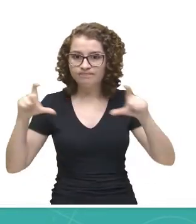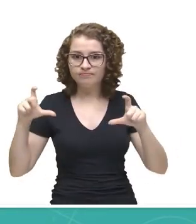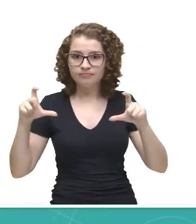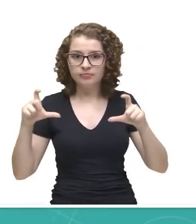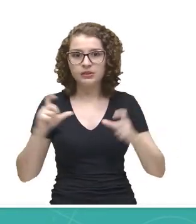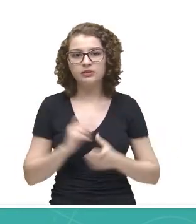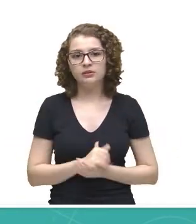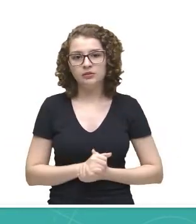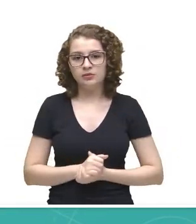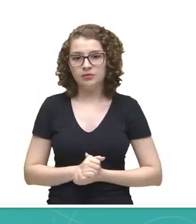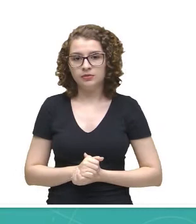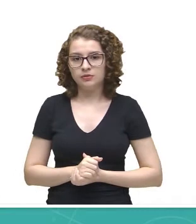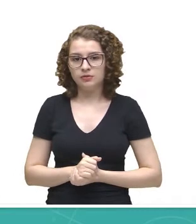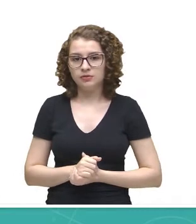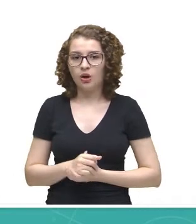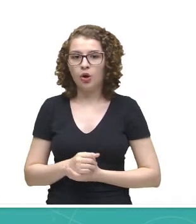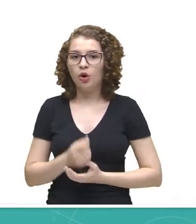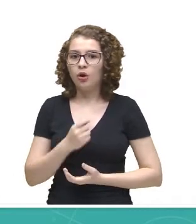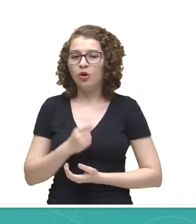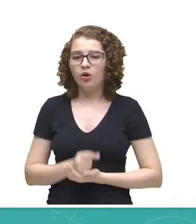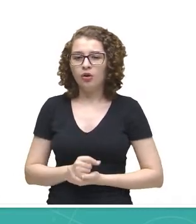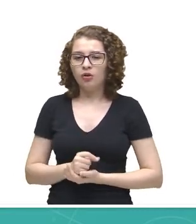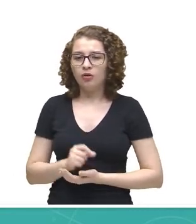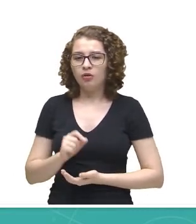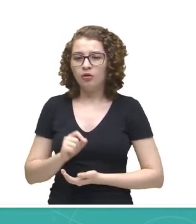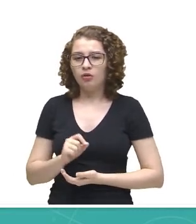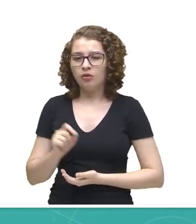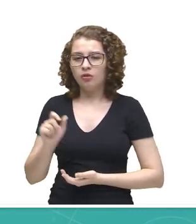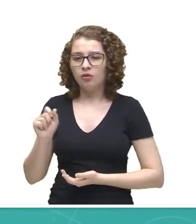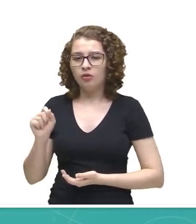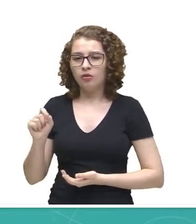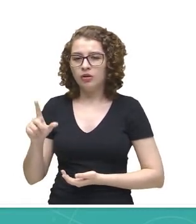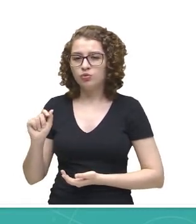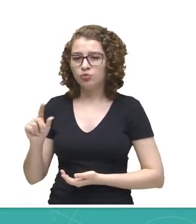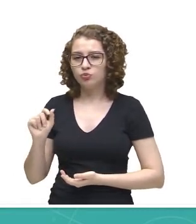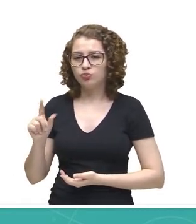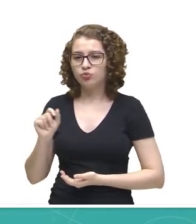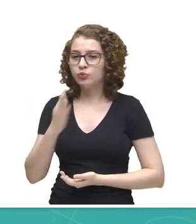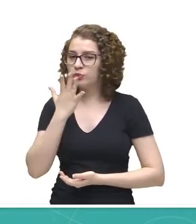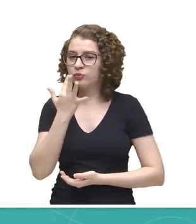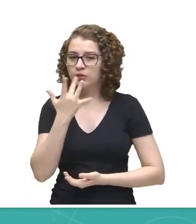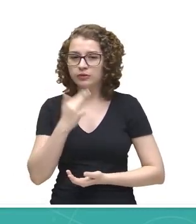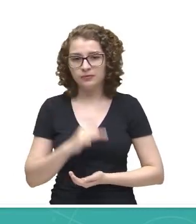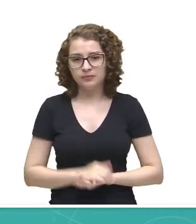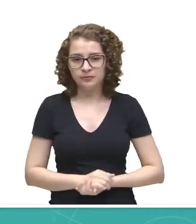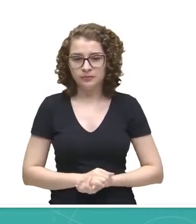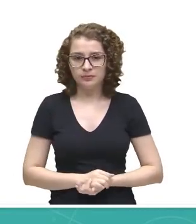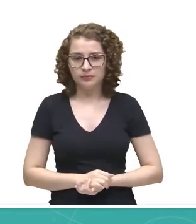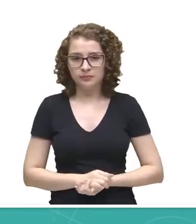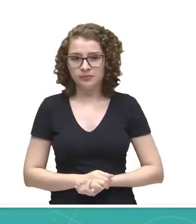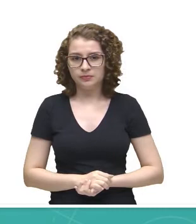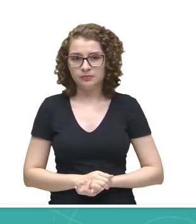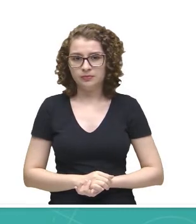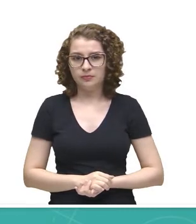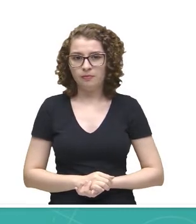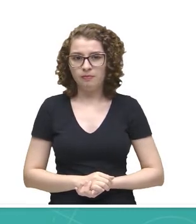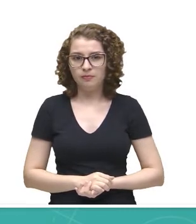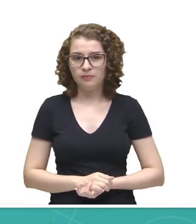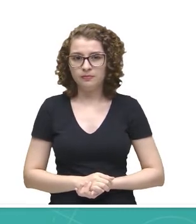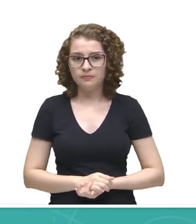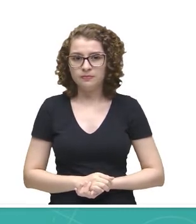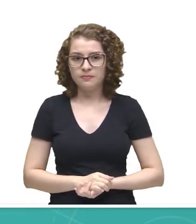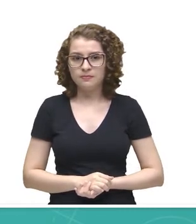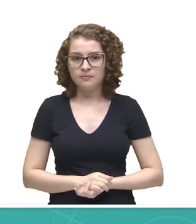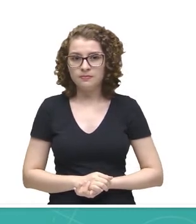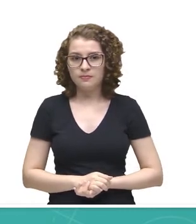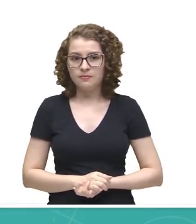passando entre essa substância e entre uma célula e outra. Além das fibras elásticas e das fibras colágenas, a